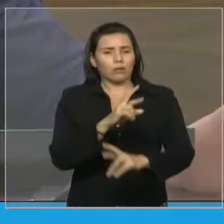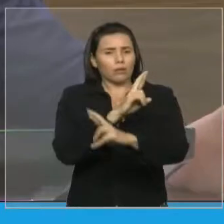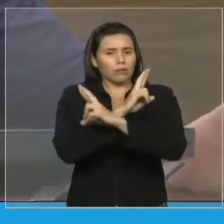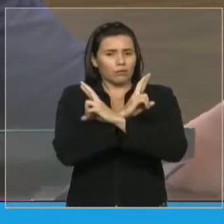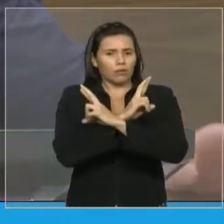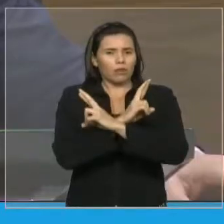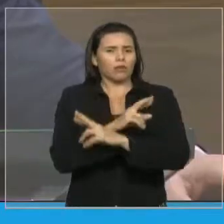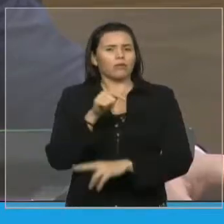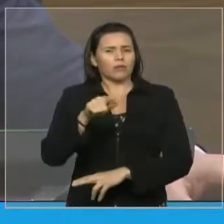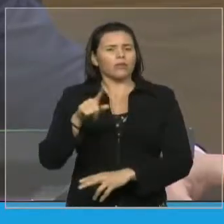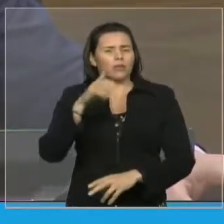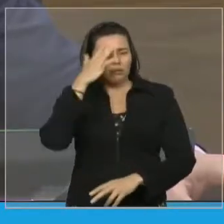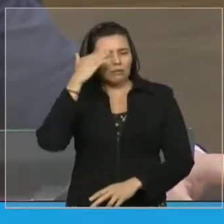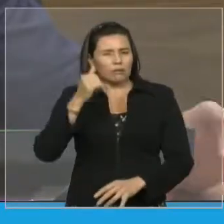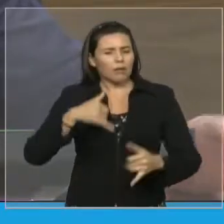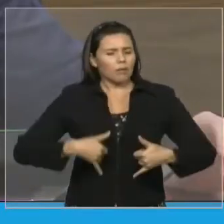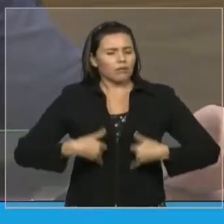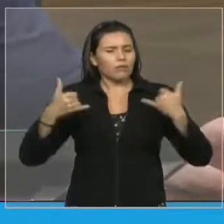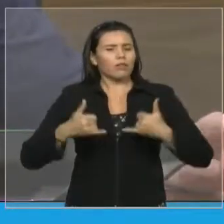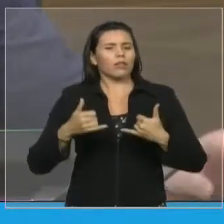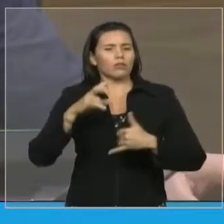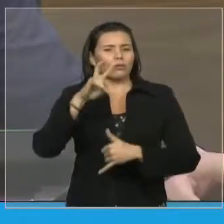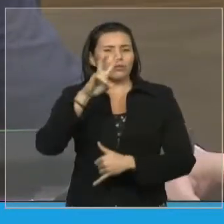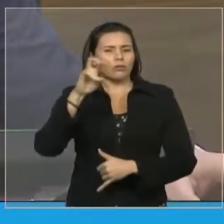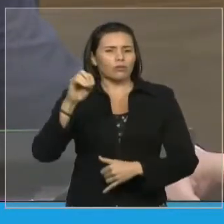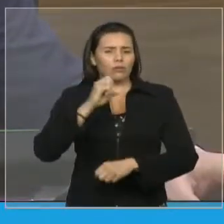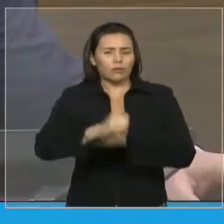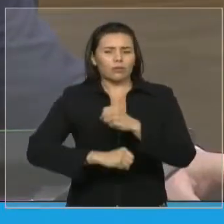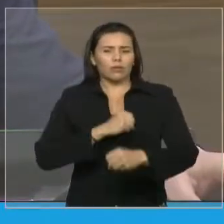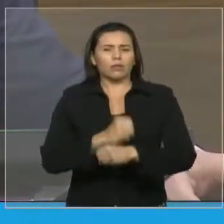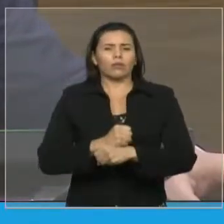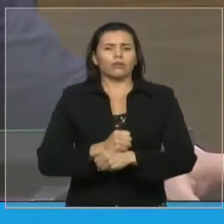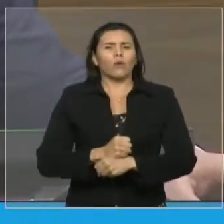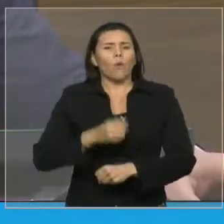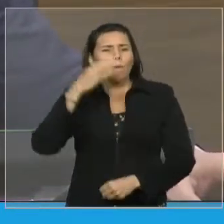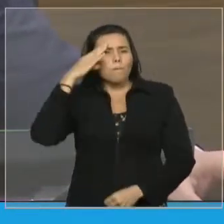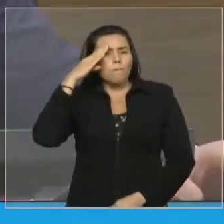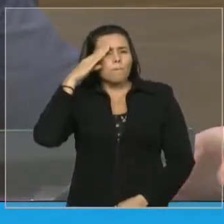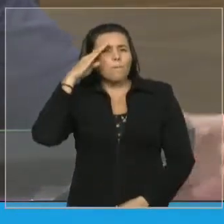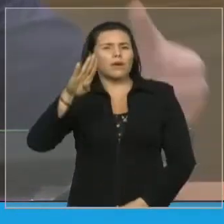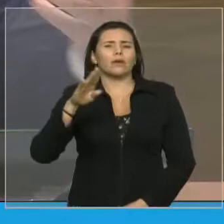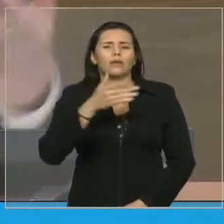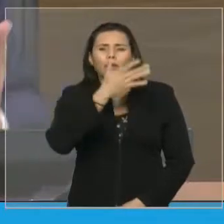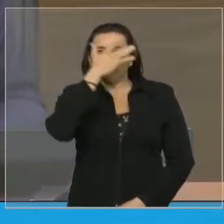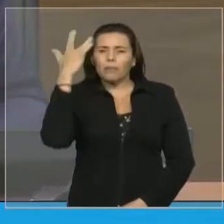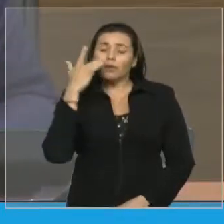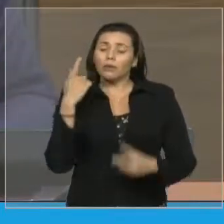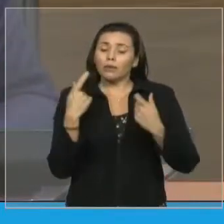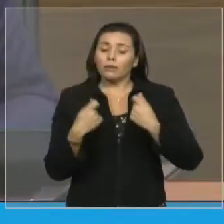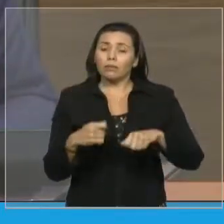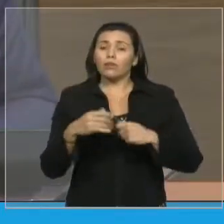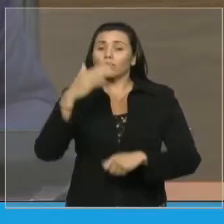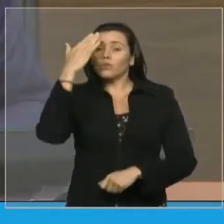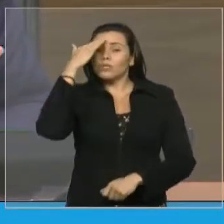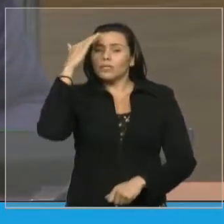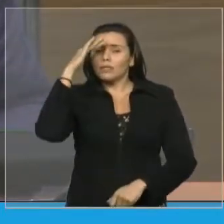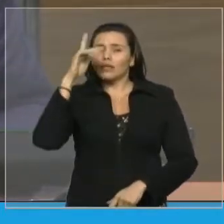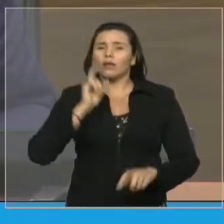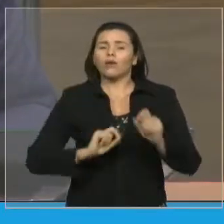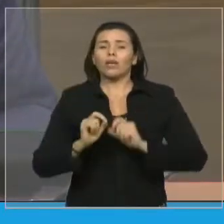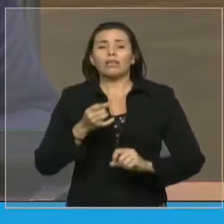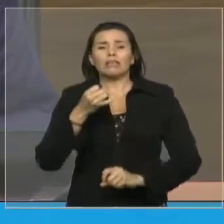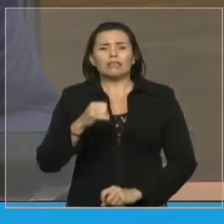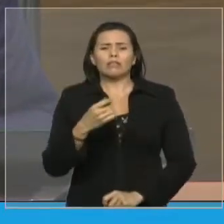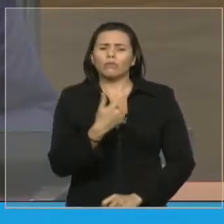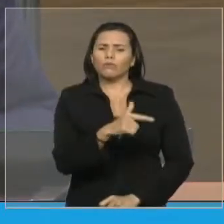o fundamental e o principal que as pessoas precisam compreender é que sem a justiça